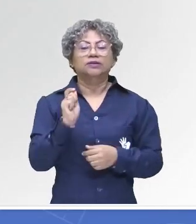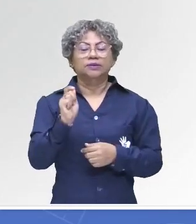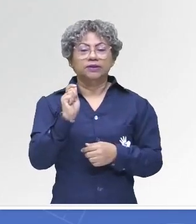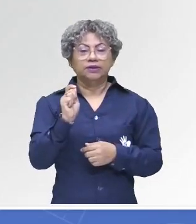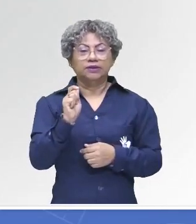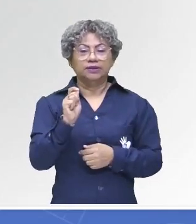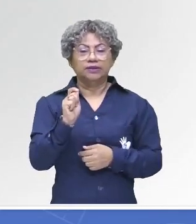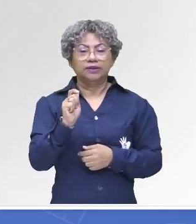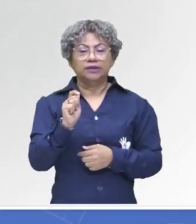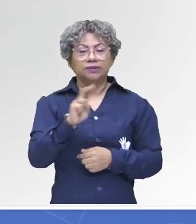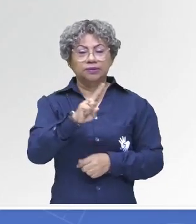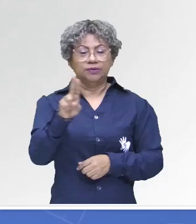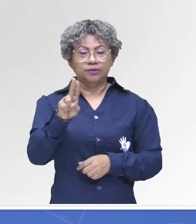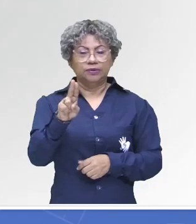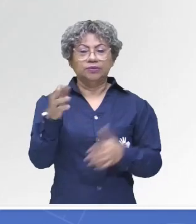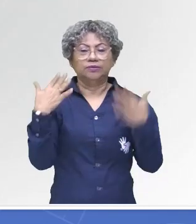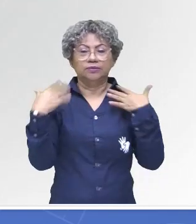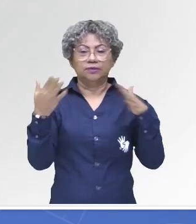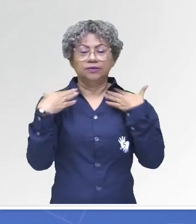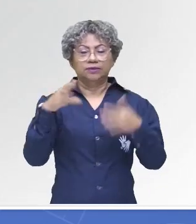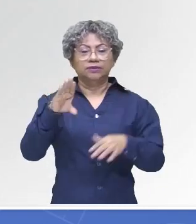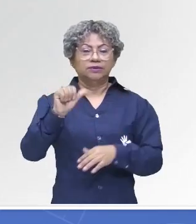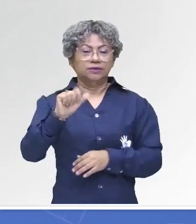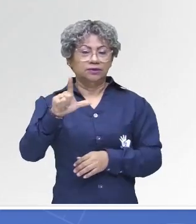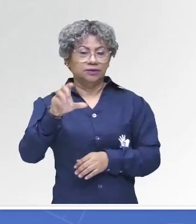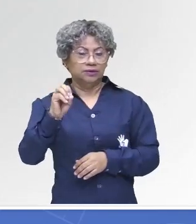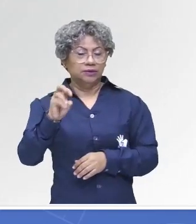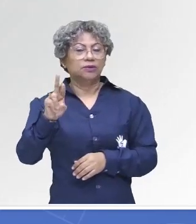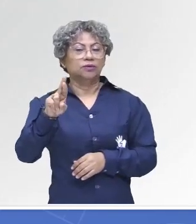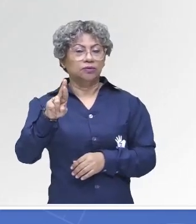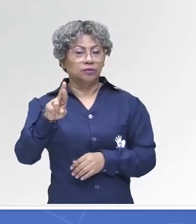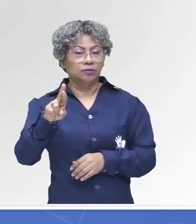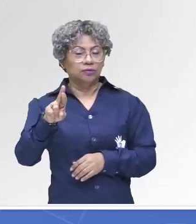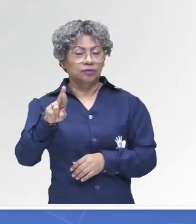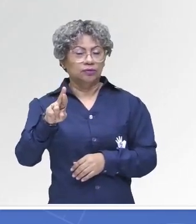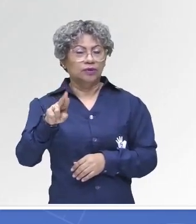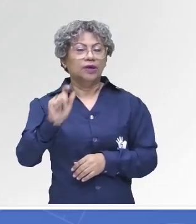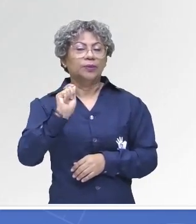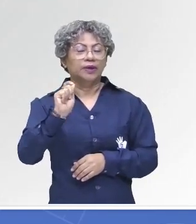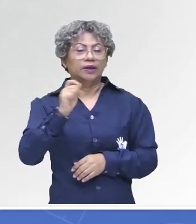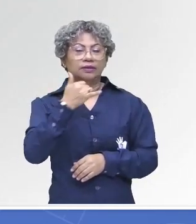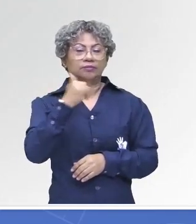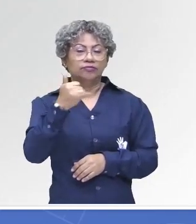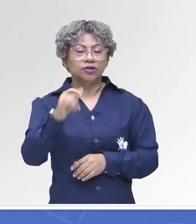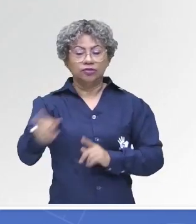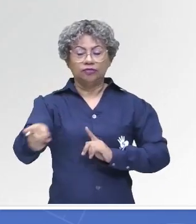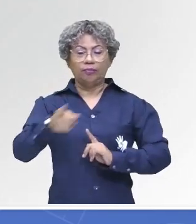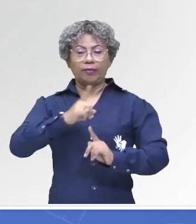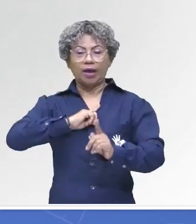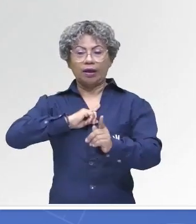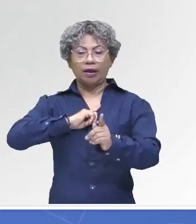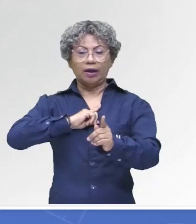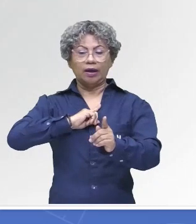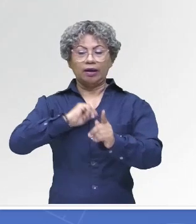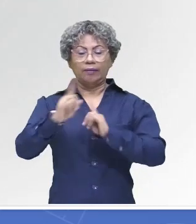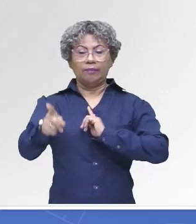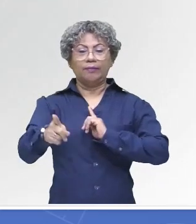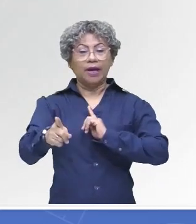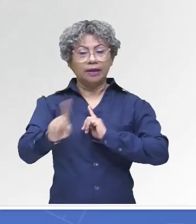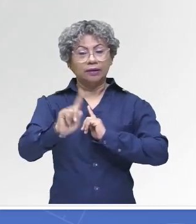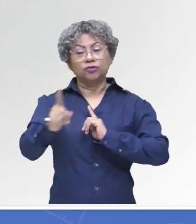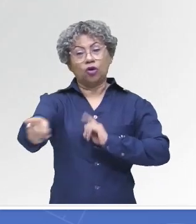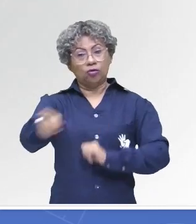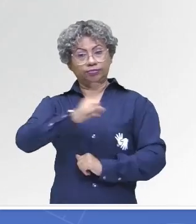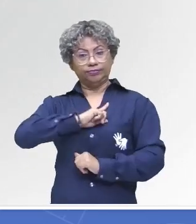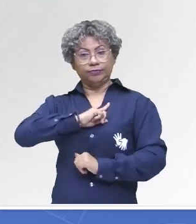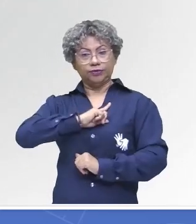chamar de calor. Olha só, calor é essa energia que está sendo transferida, tá certo? A energia que foi absorvida, a